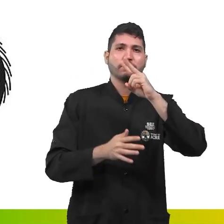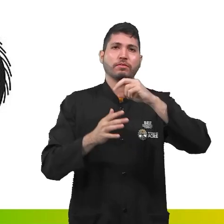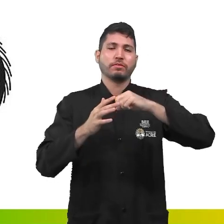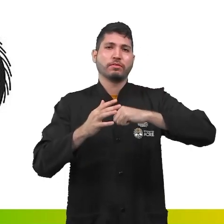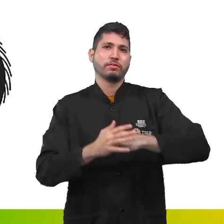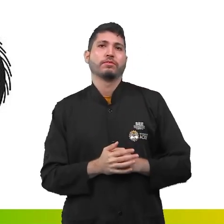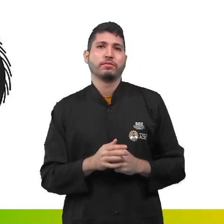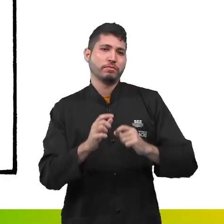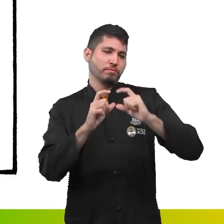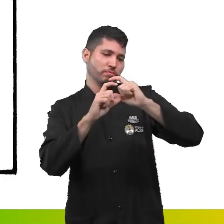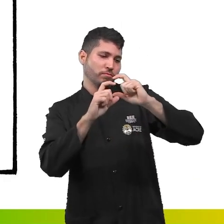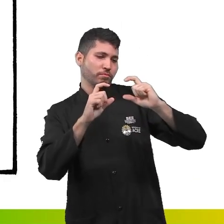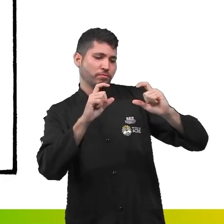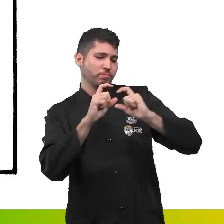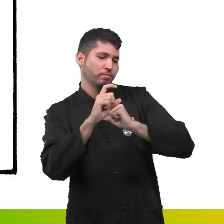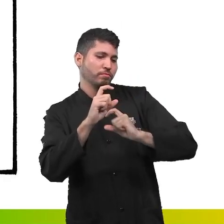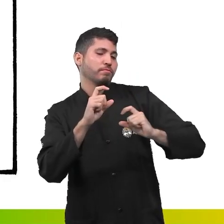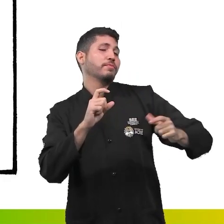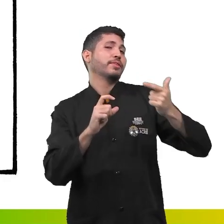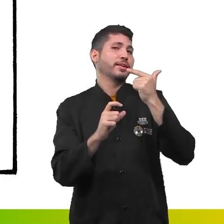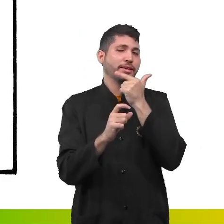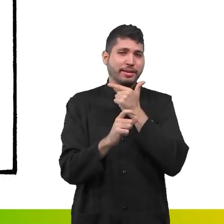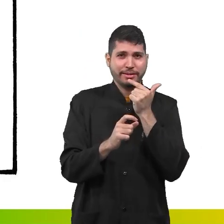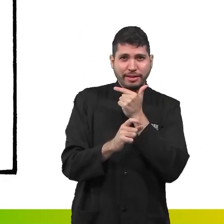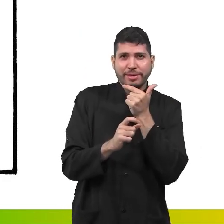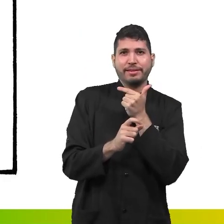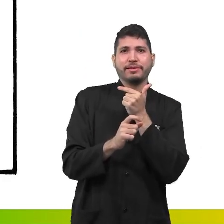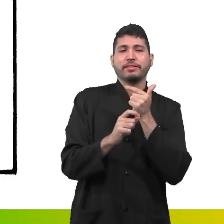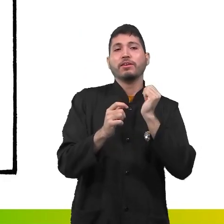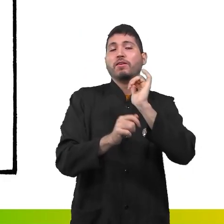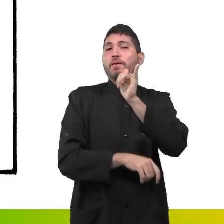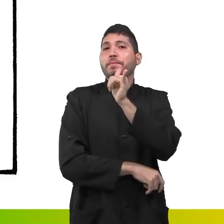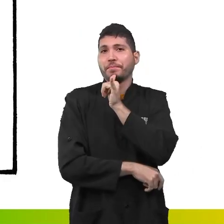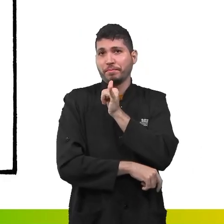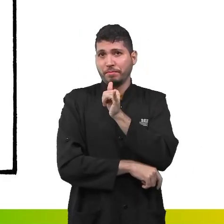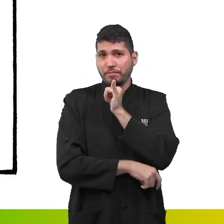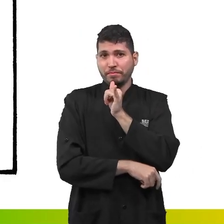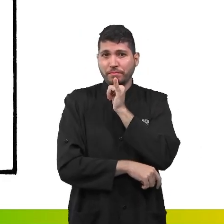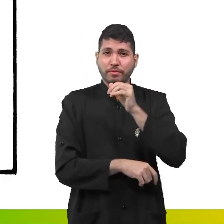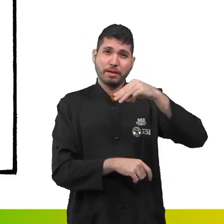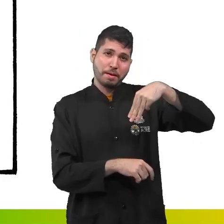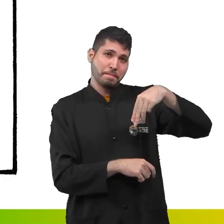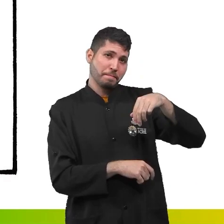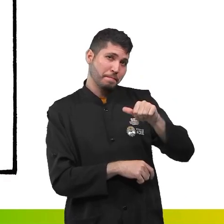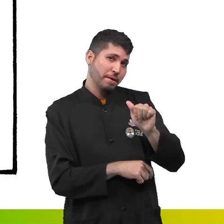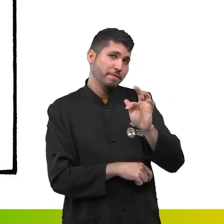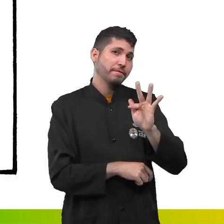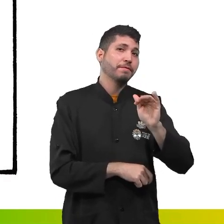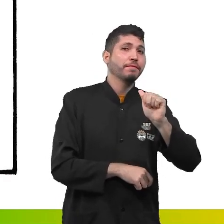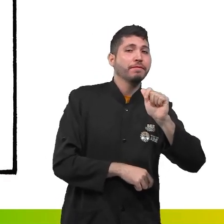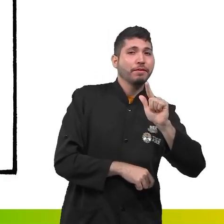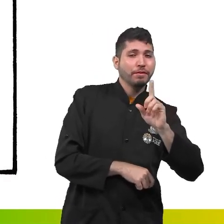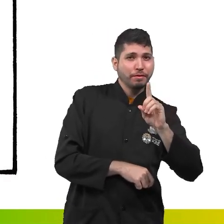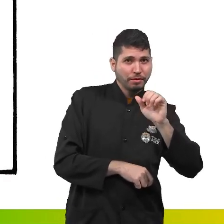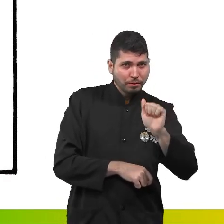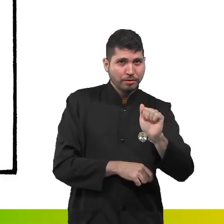tiras cômicas. Então, temos um exemplo, que é Mafalda. Mafalda é